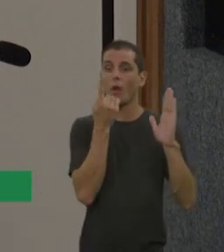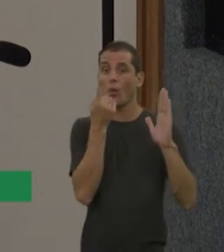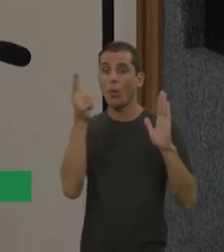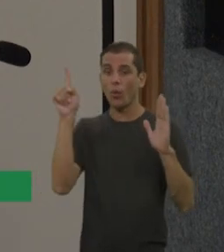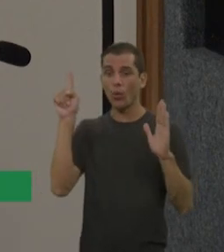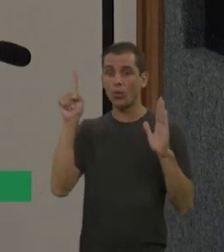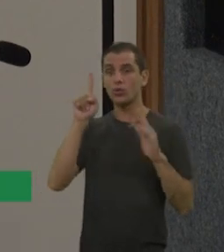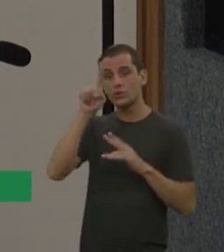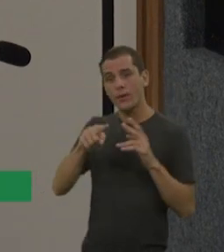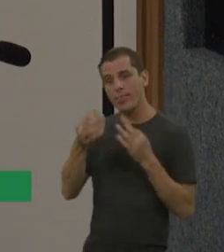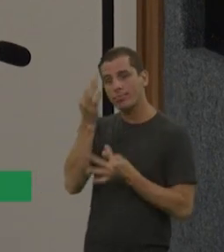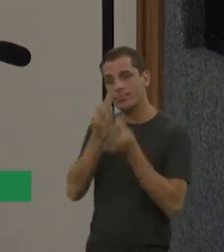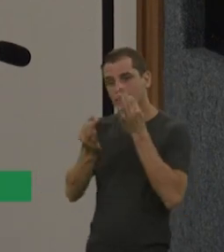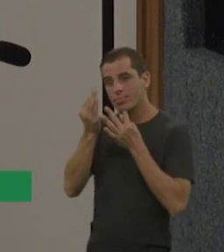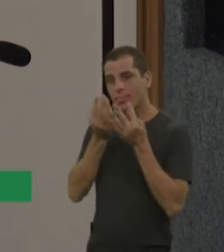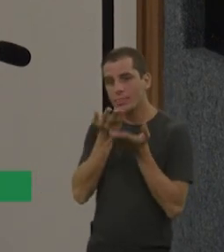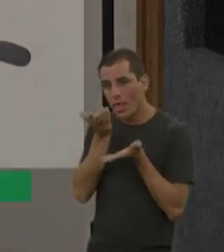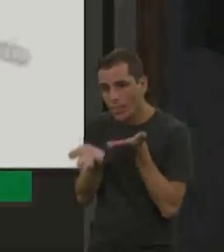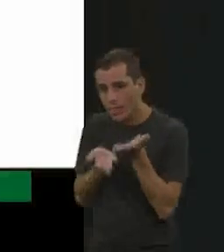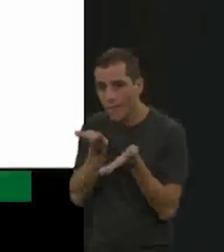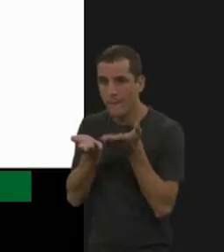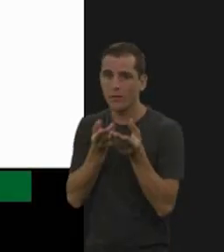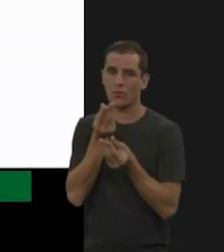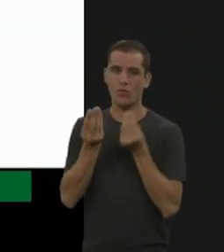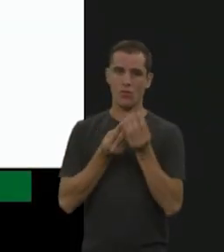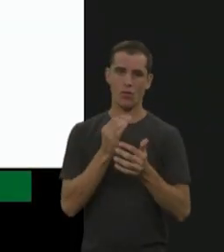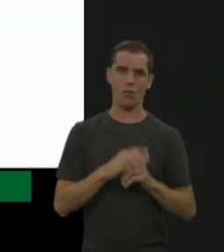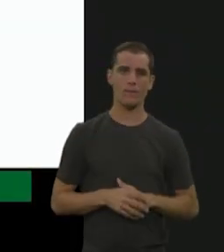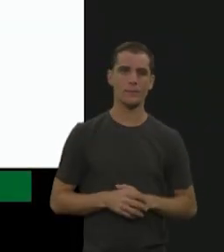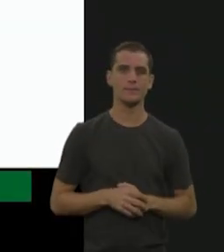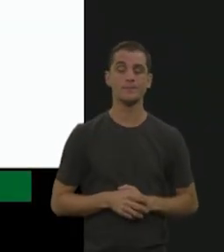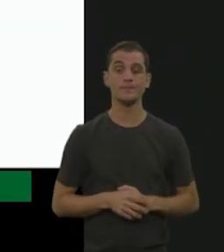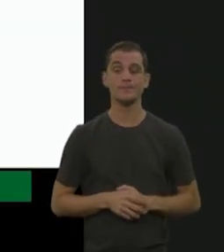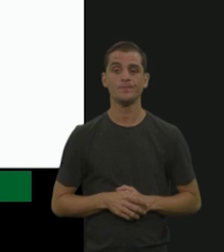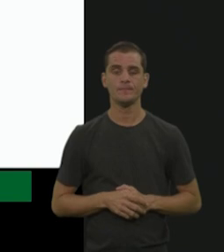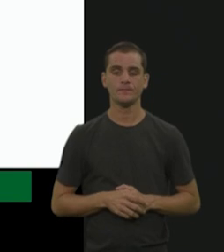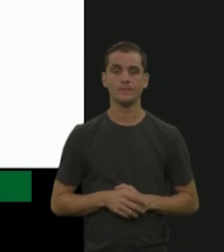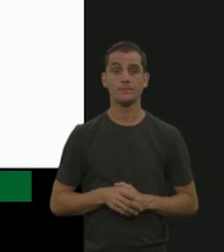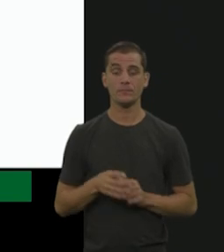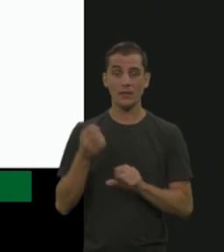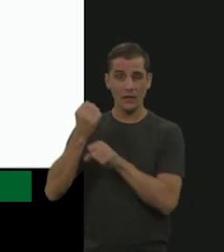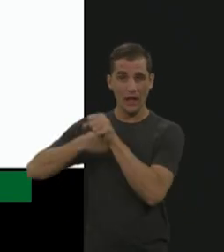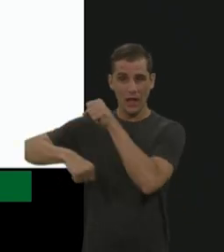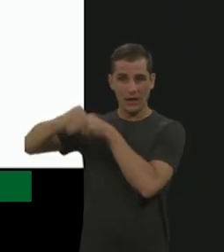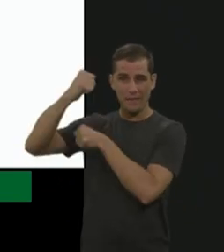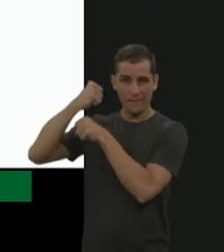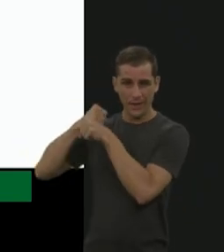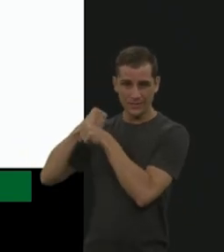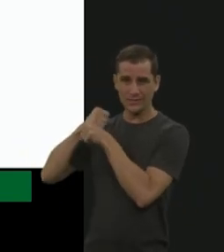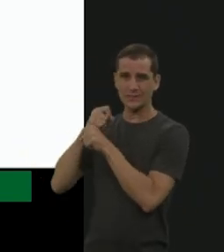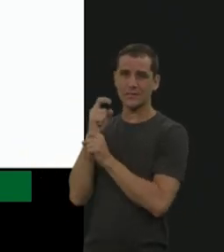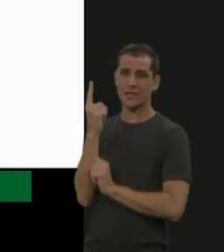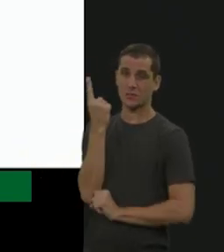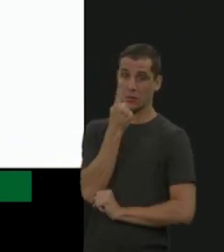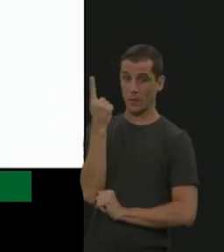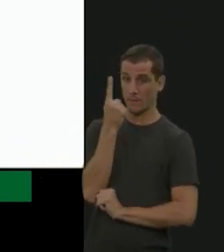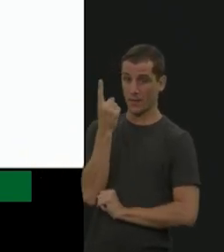uma pinceladinha também. Só falar que até ano passado, né, até o primeiro semestre do ano